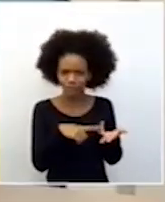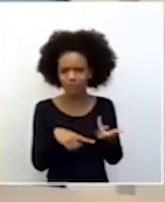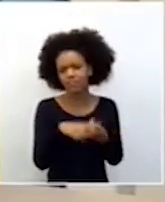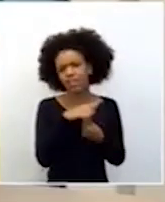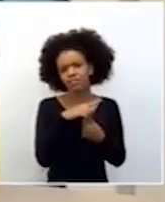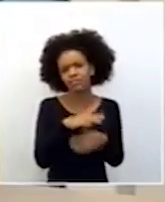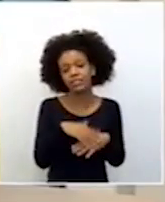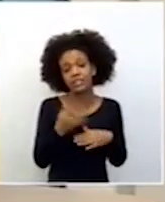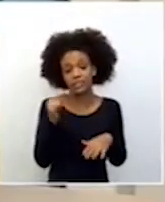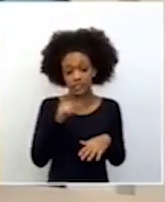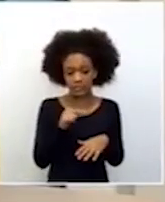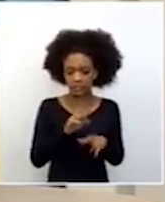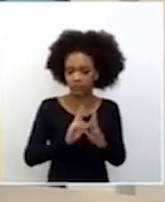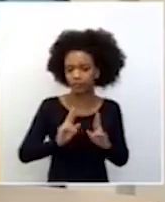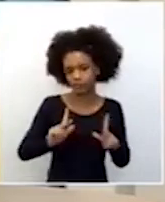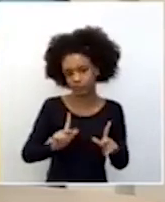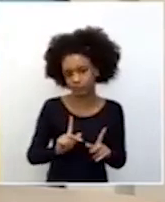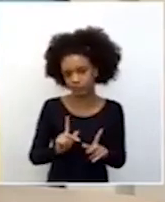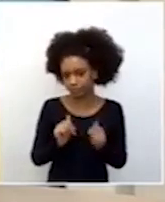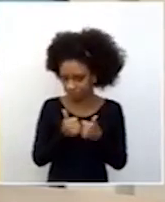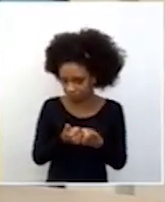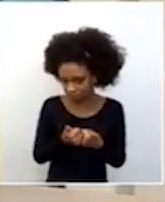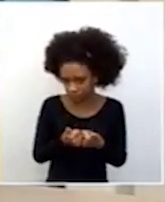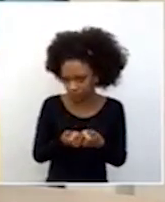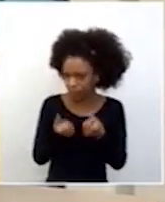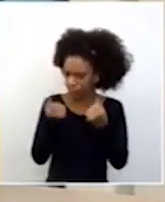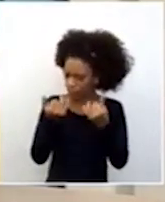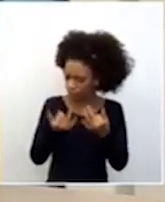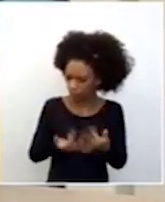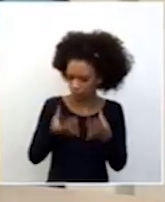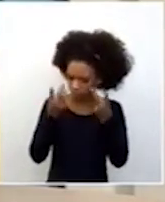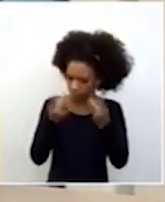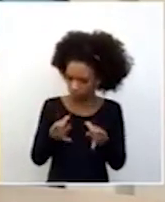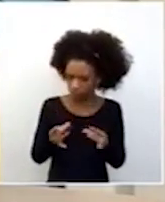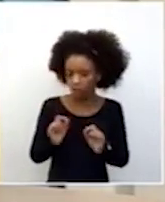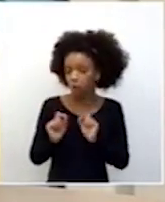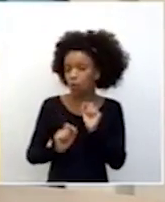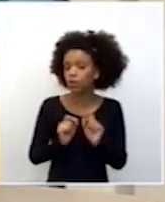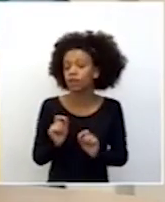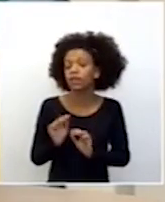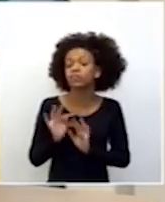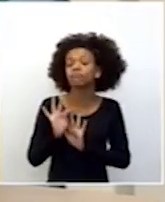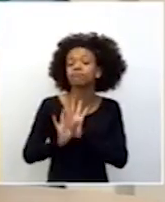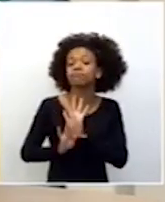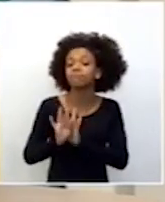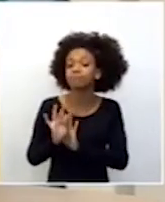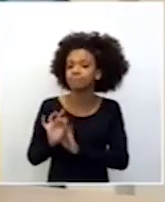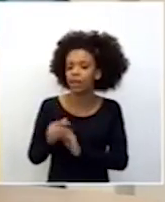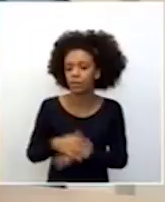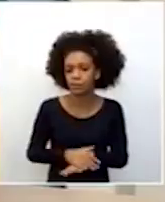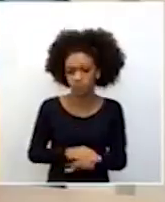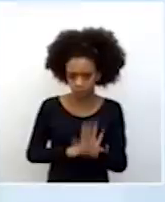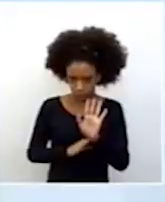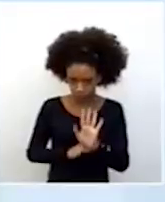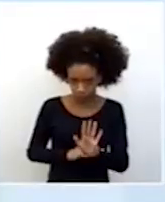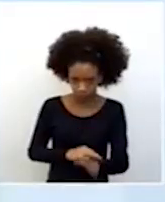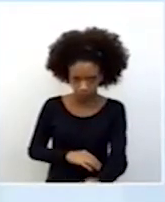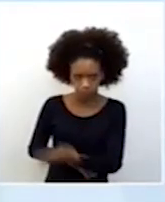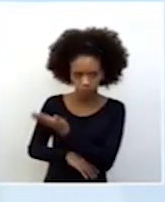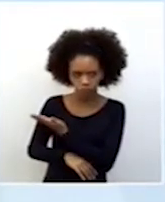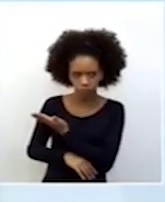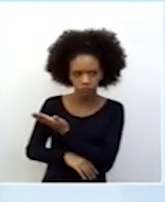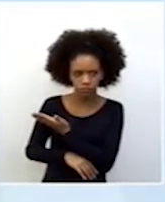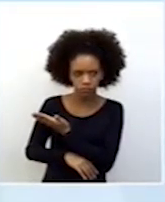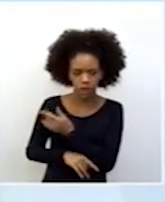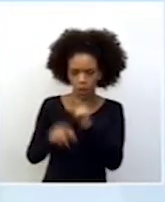parágrafos e aqui é diferente. Tá bom? Eu vou explicar direitinho o que temos nessa imagem. Eu tenho um texto em